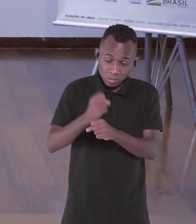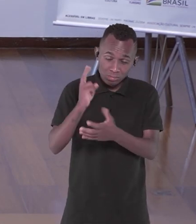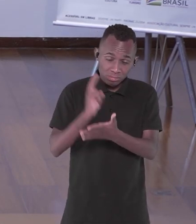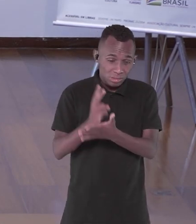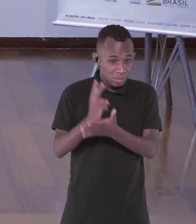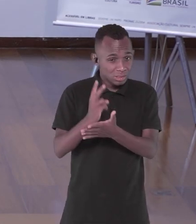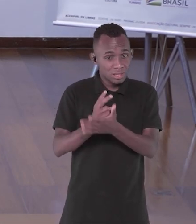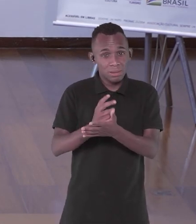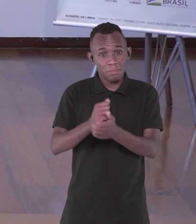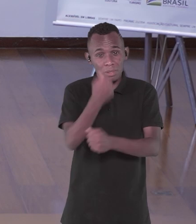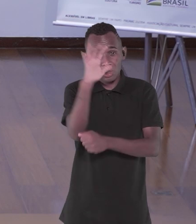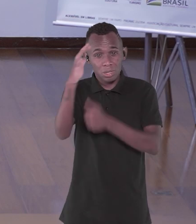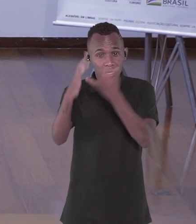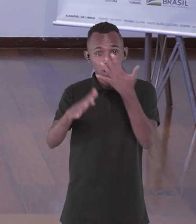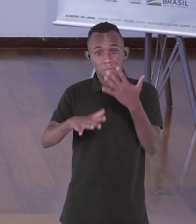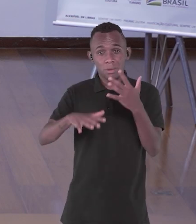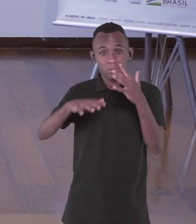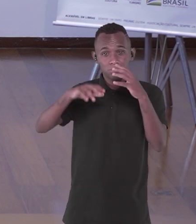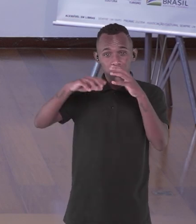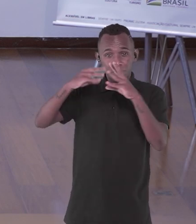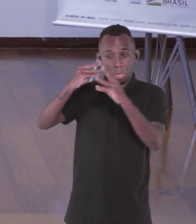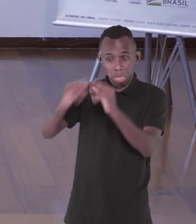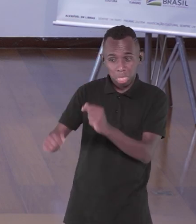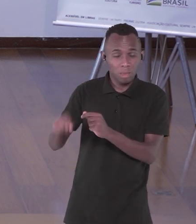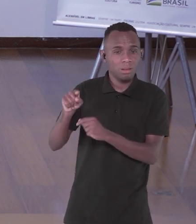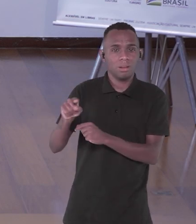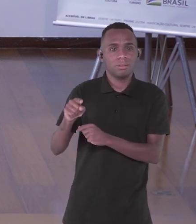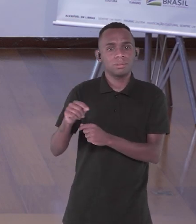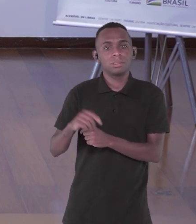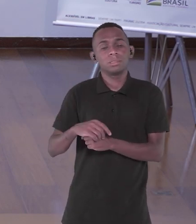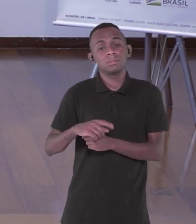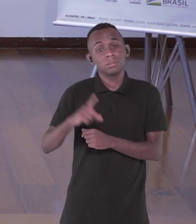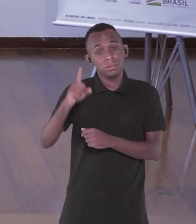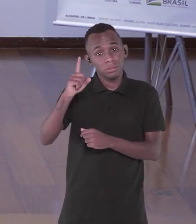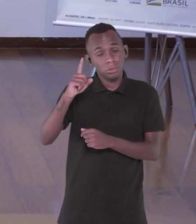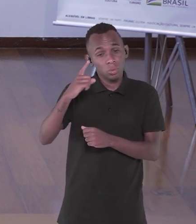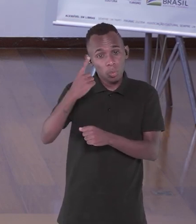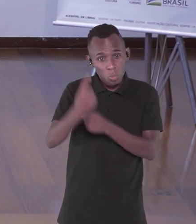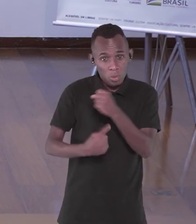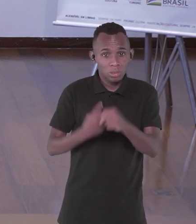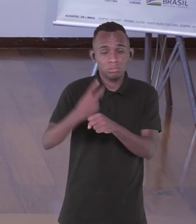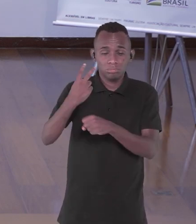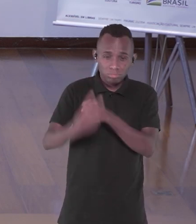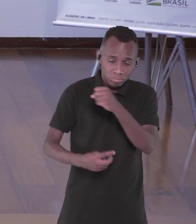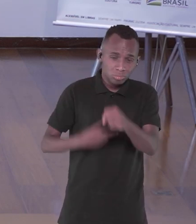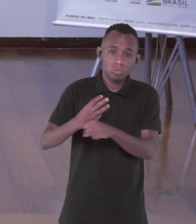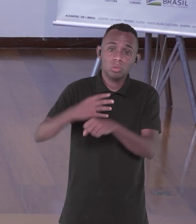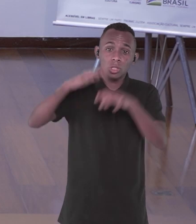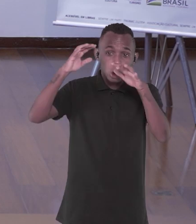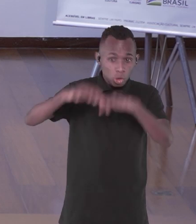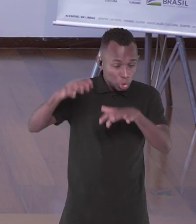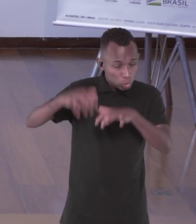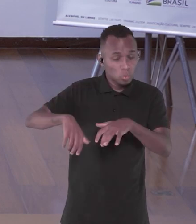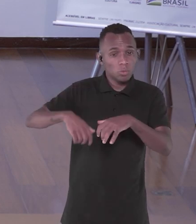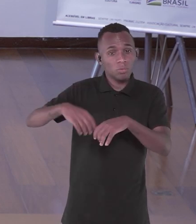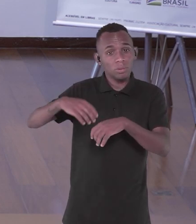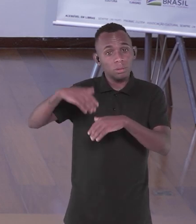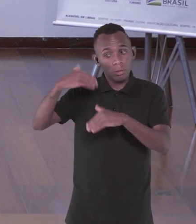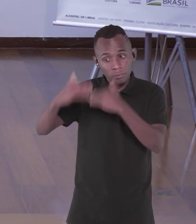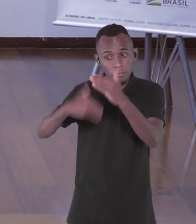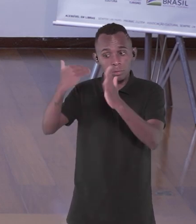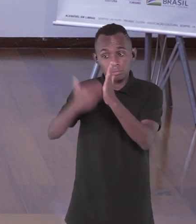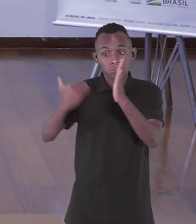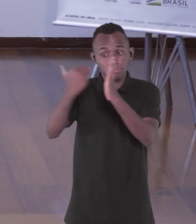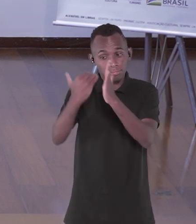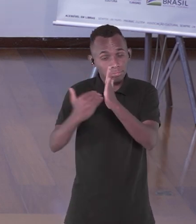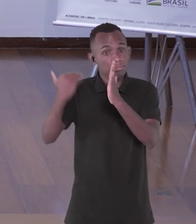estava conversando com o Mia. A cada ano que passa, aquela chuva vai aumentando. Uhum. Né?